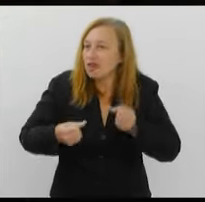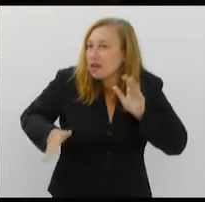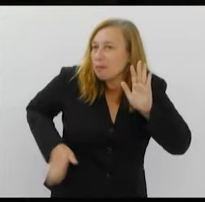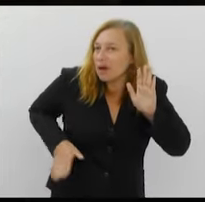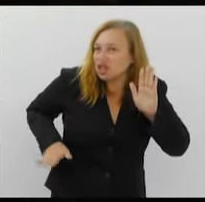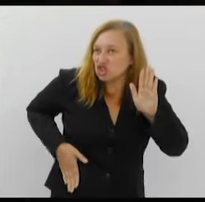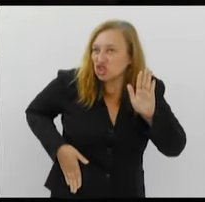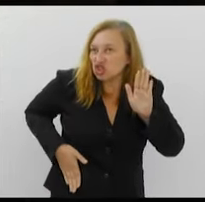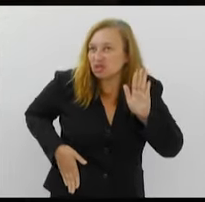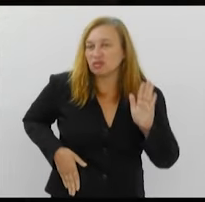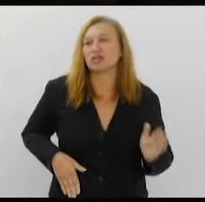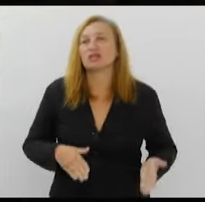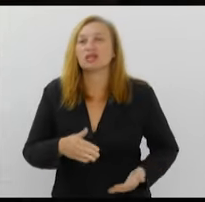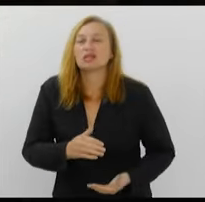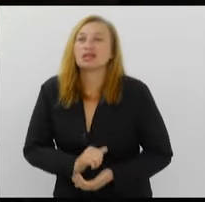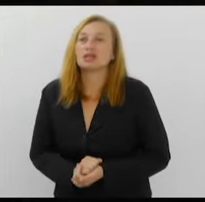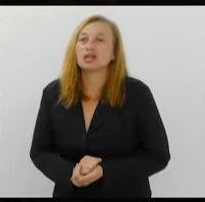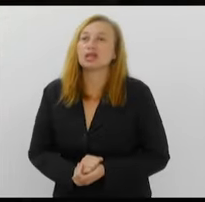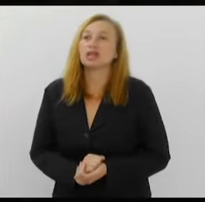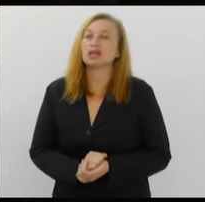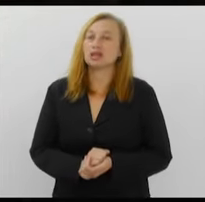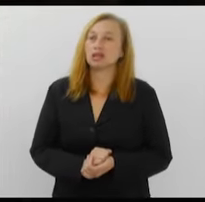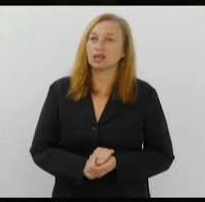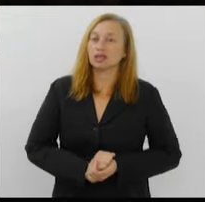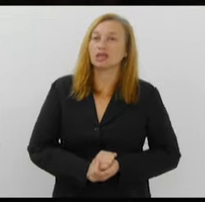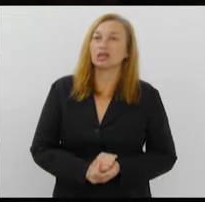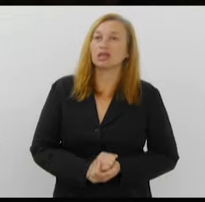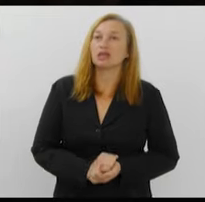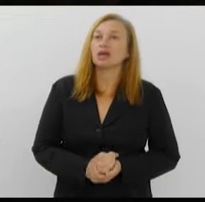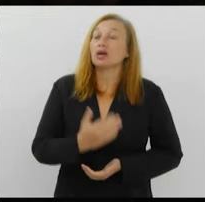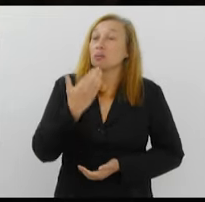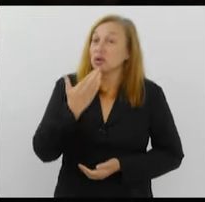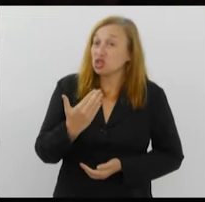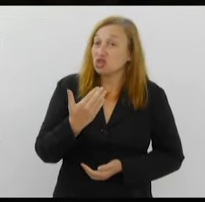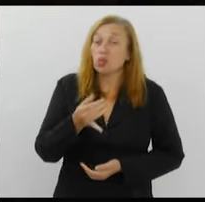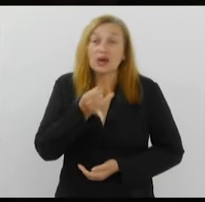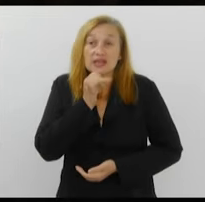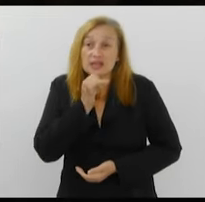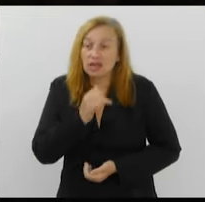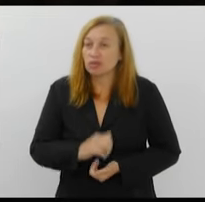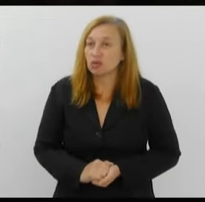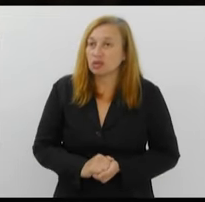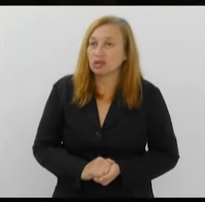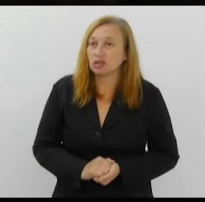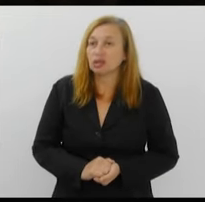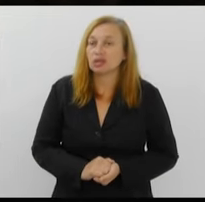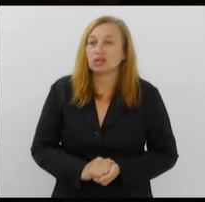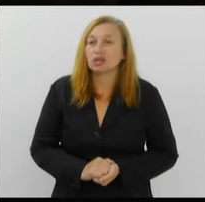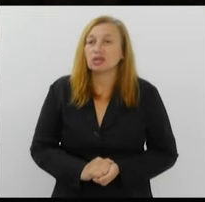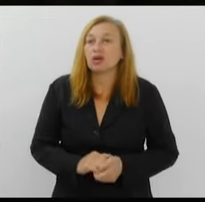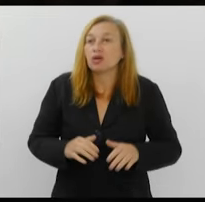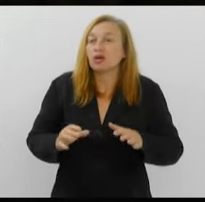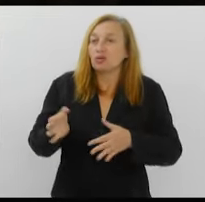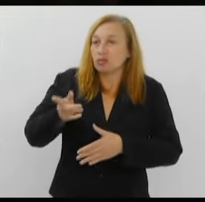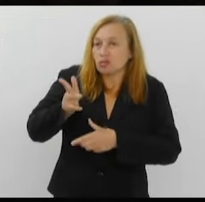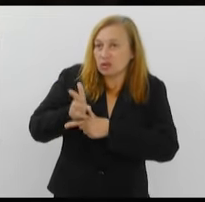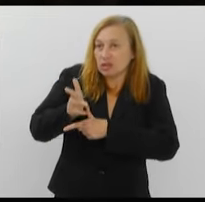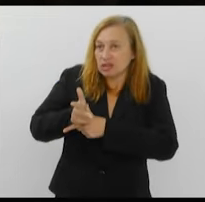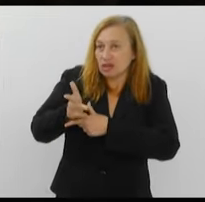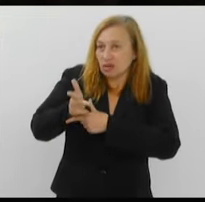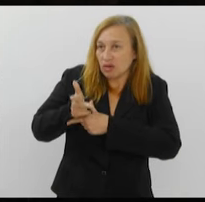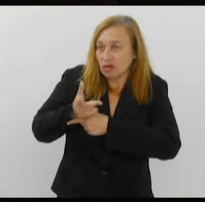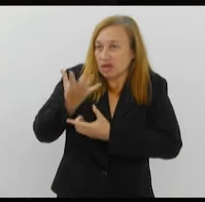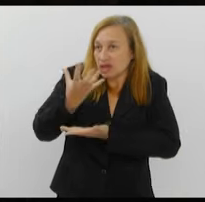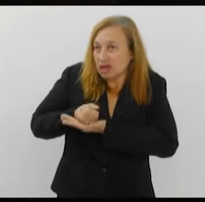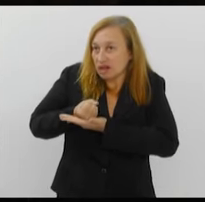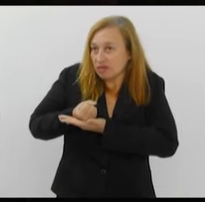todos esses partidos juntos, entraram com uma petição solicitando, por exemplo, que sejam mobilizados policiais portando câmeras corporais gravando